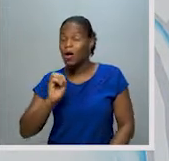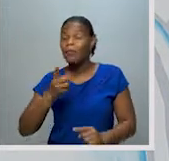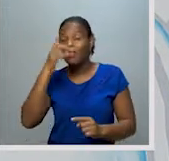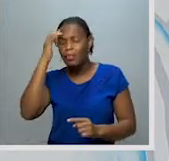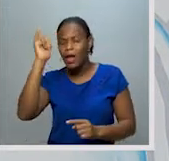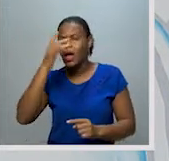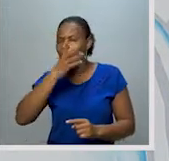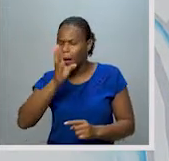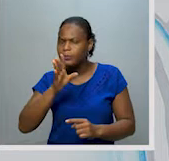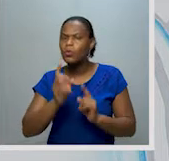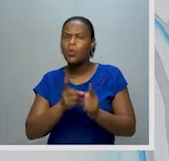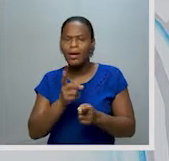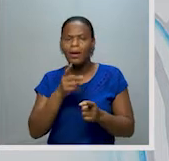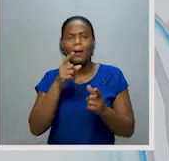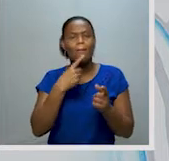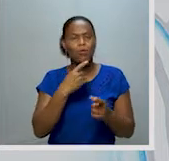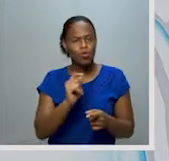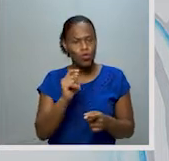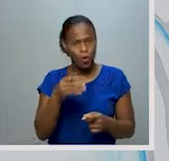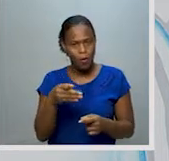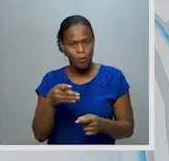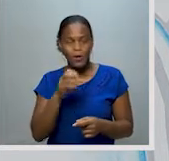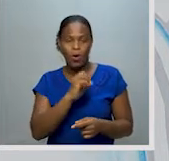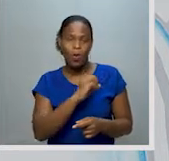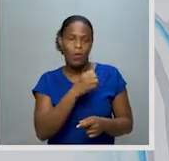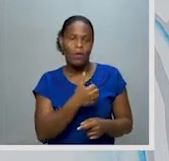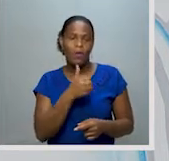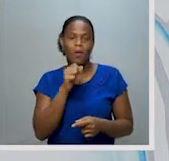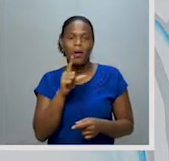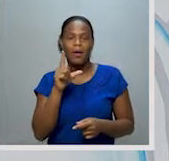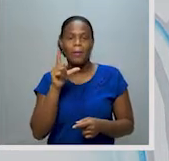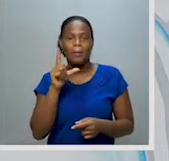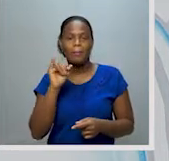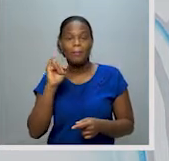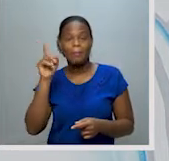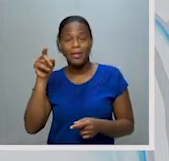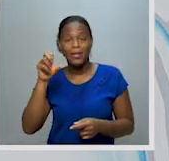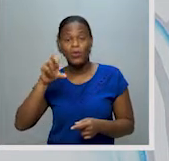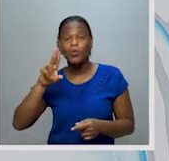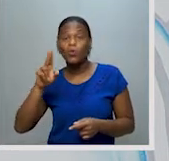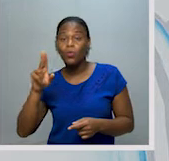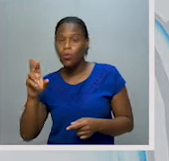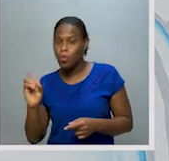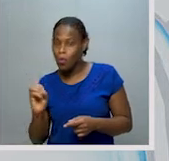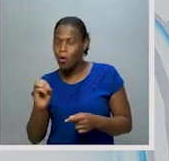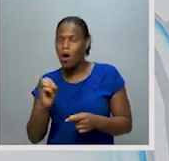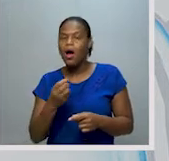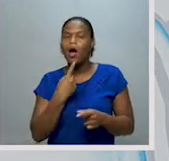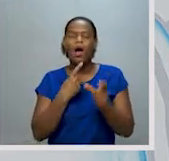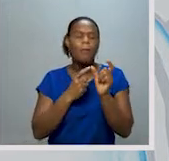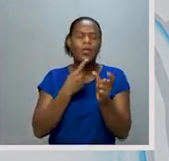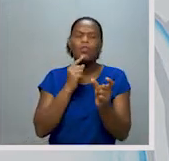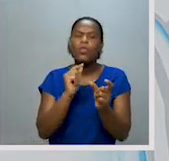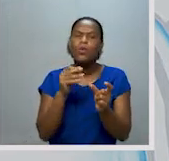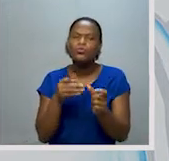seja um pronome oblíquo. Em termos de pronomes, quando se fala de pronomes oblíquos, certamente você fica